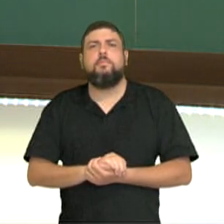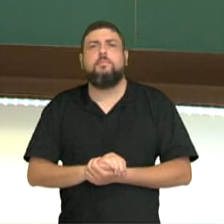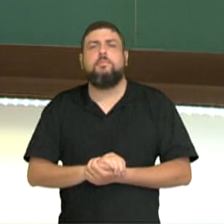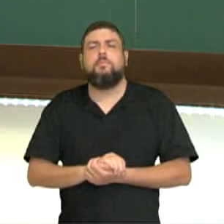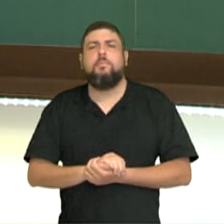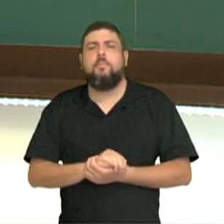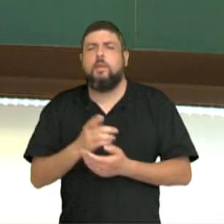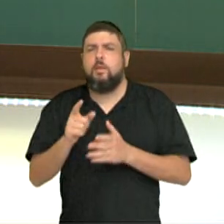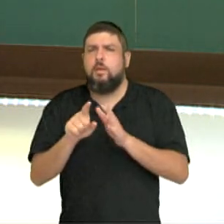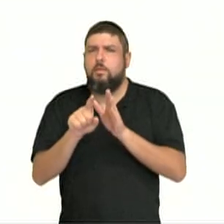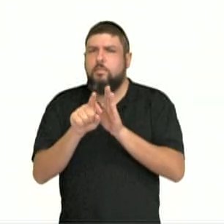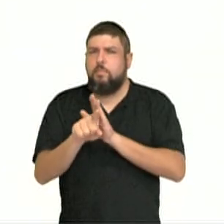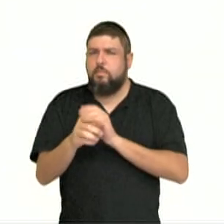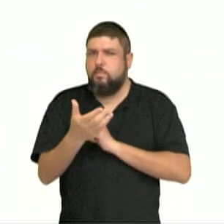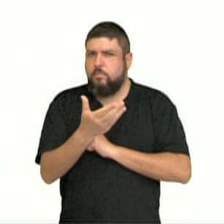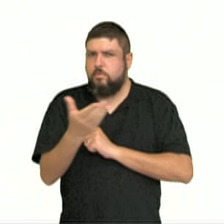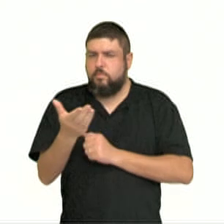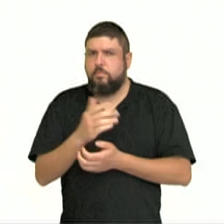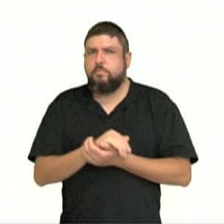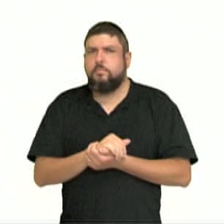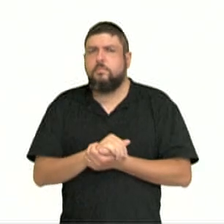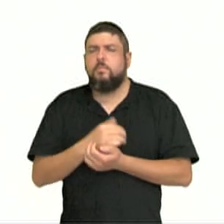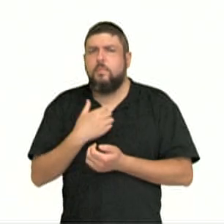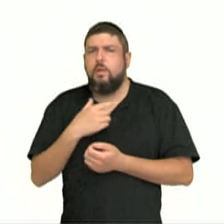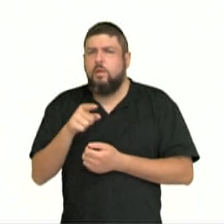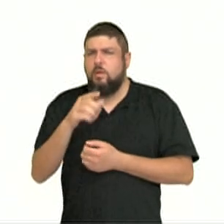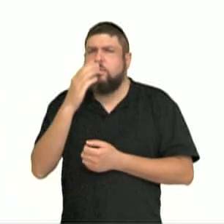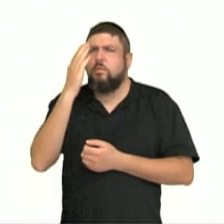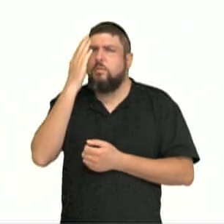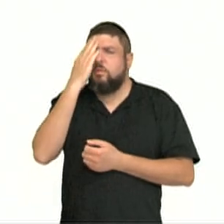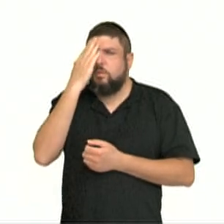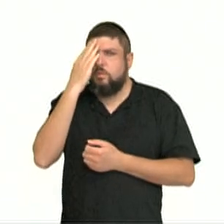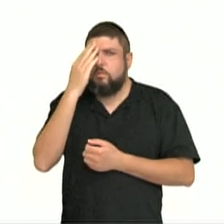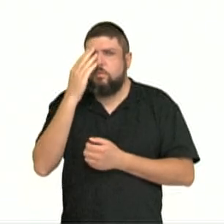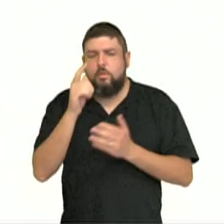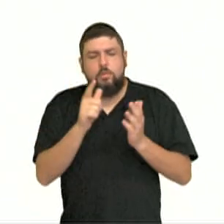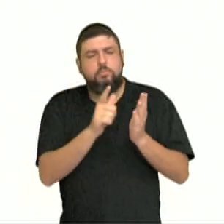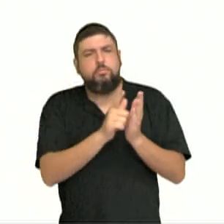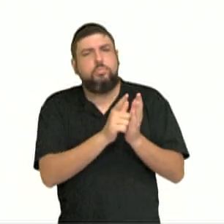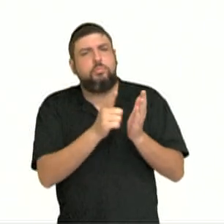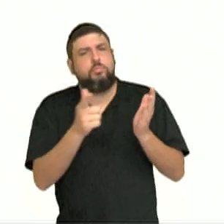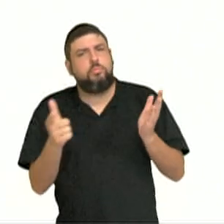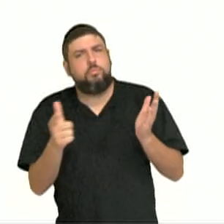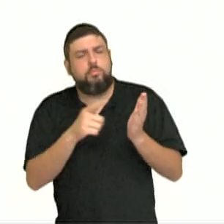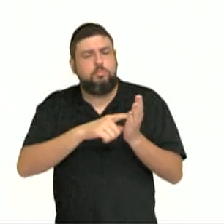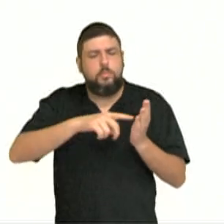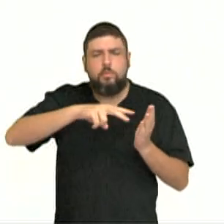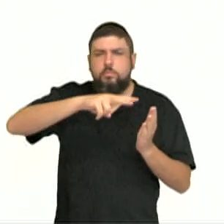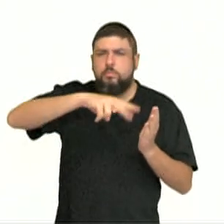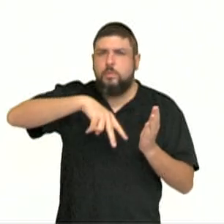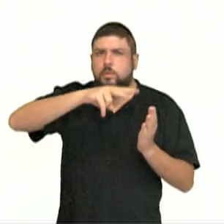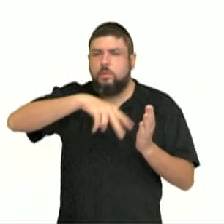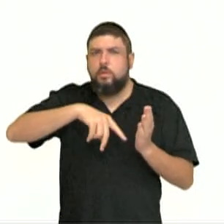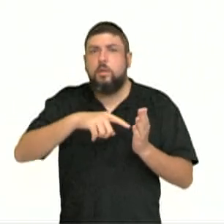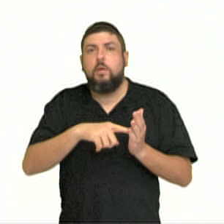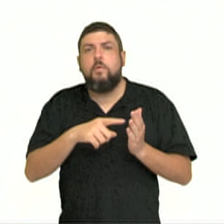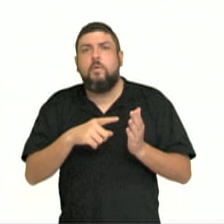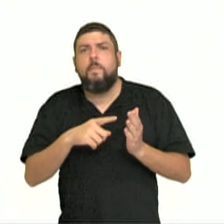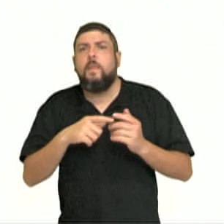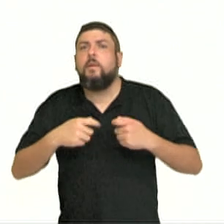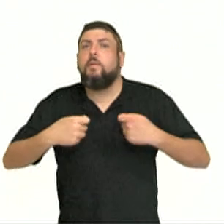Perguntinha para vocês. Você sabia que uma notícia deve apresentar informações precisas sobre um